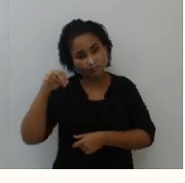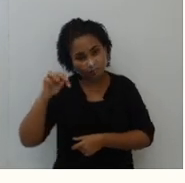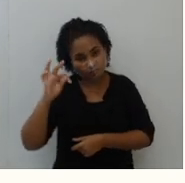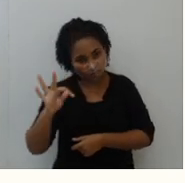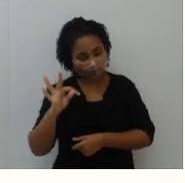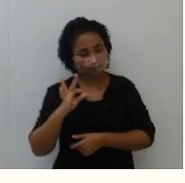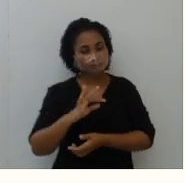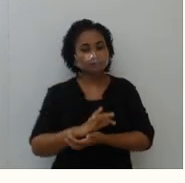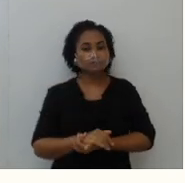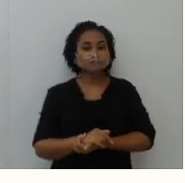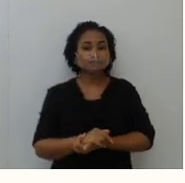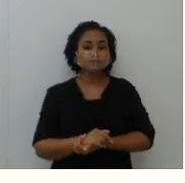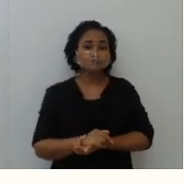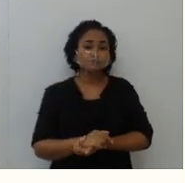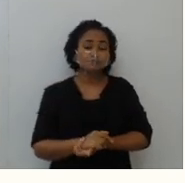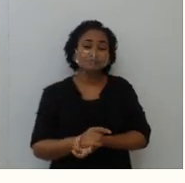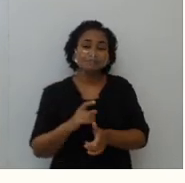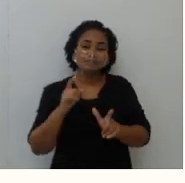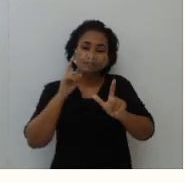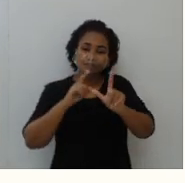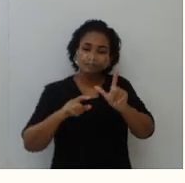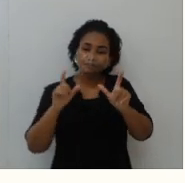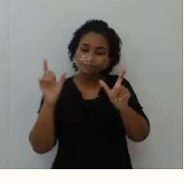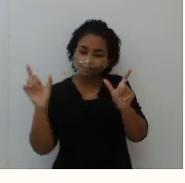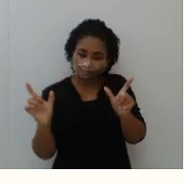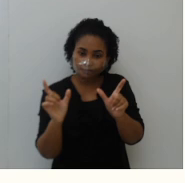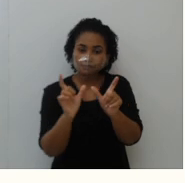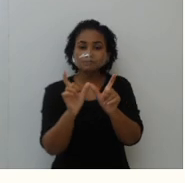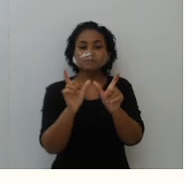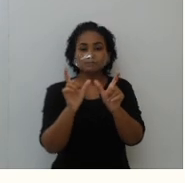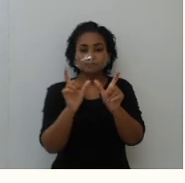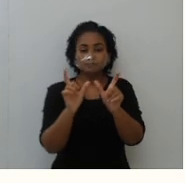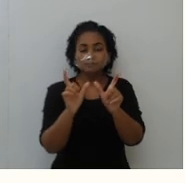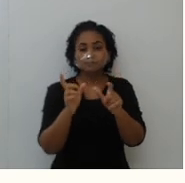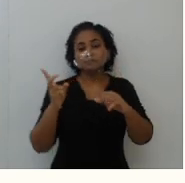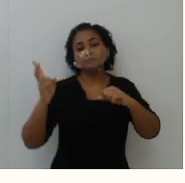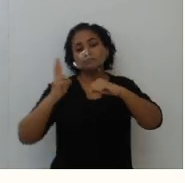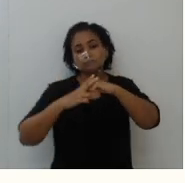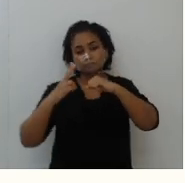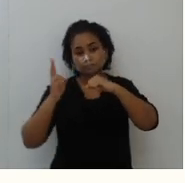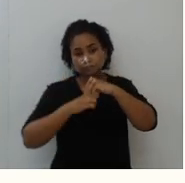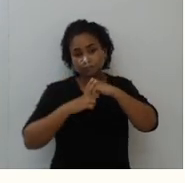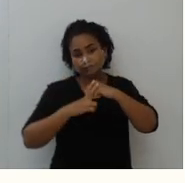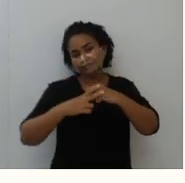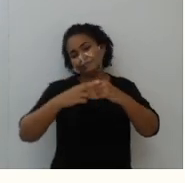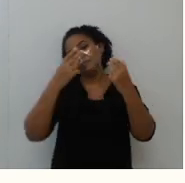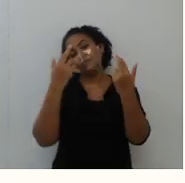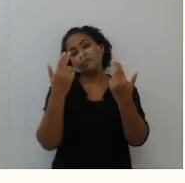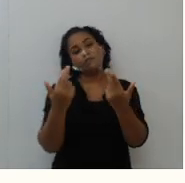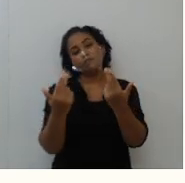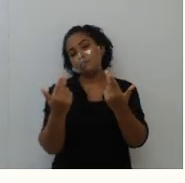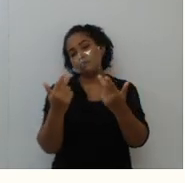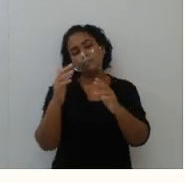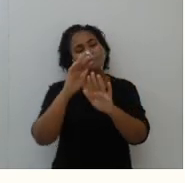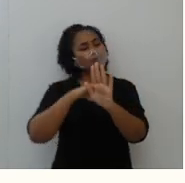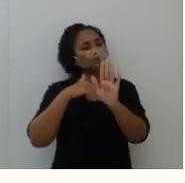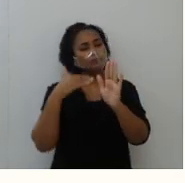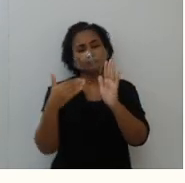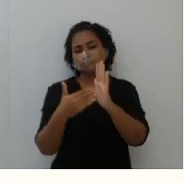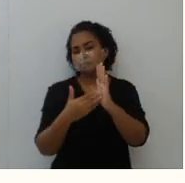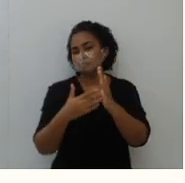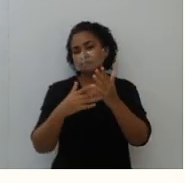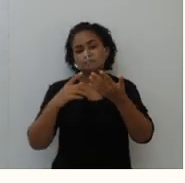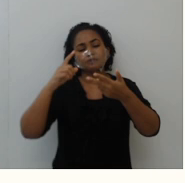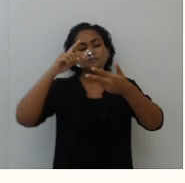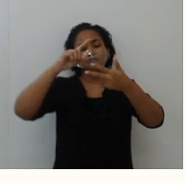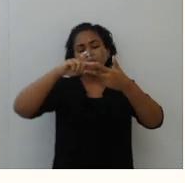Então, esse S que estava no verbo vai para o verbo auxiliar. Então, o verbo vai ficar igual para todo mundo. I, you,